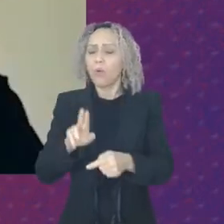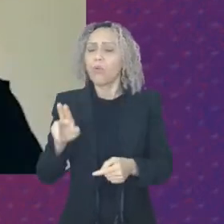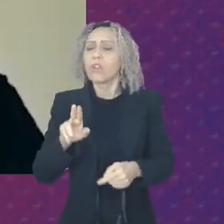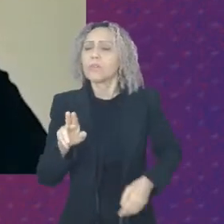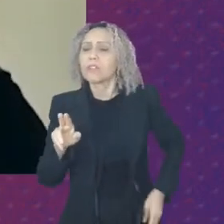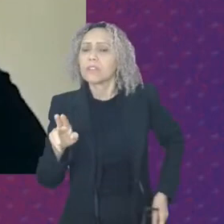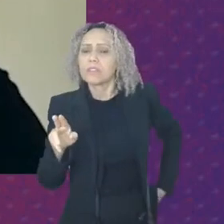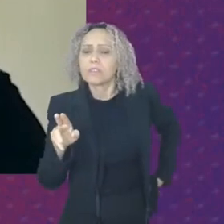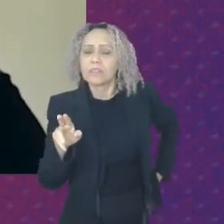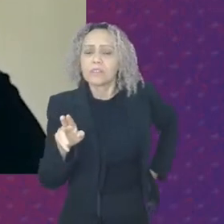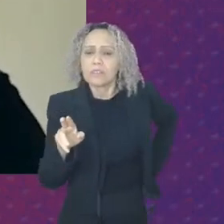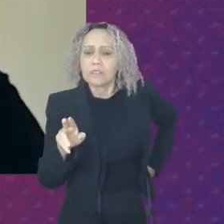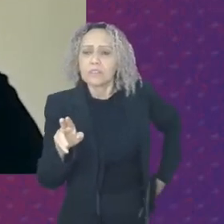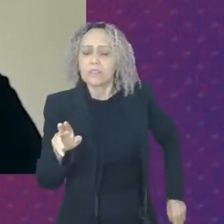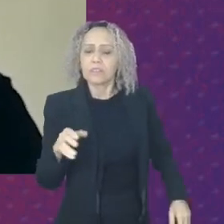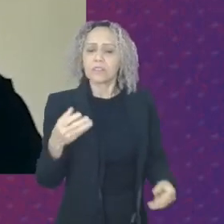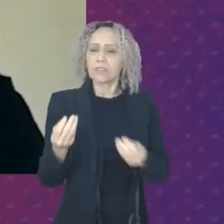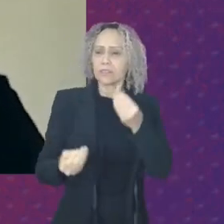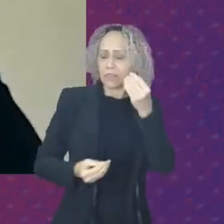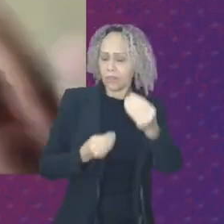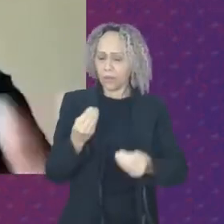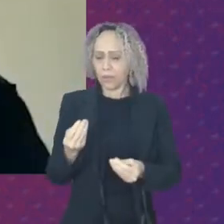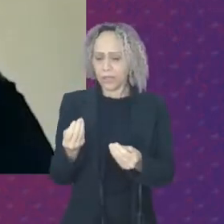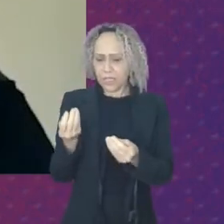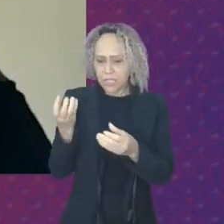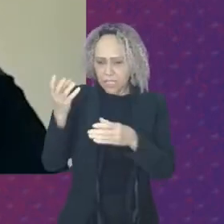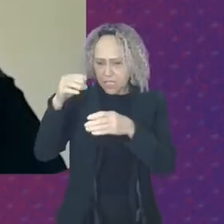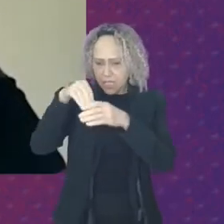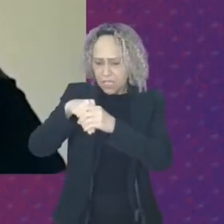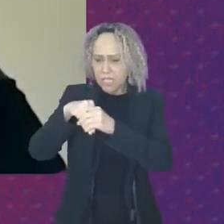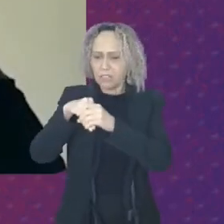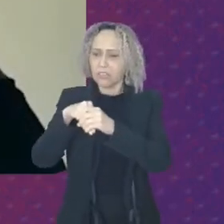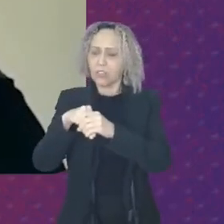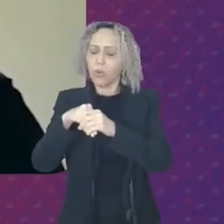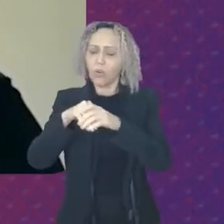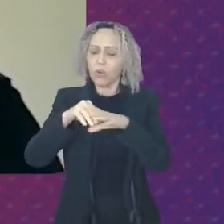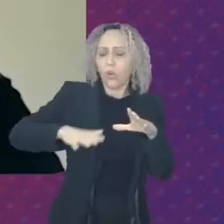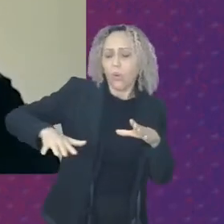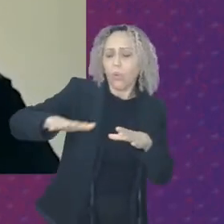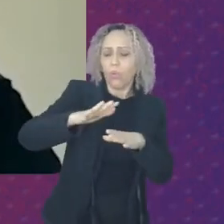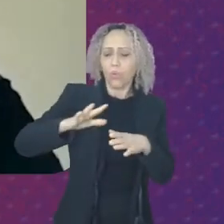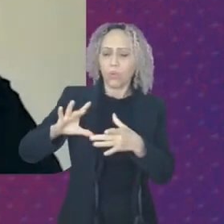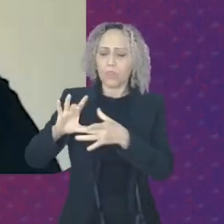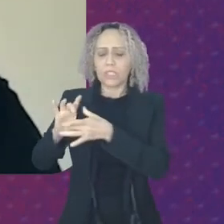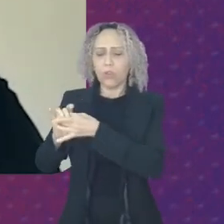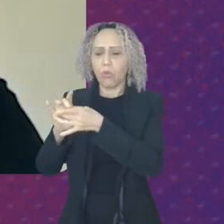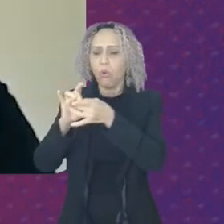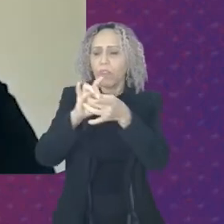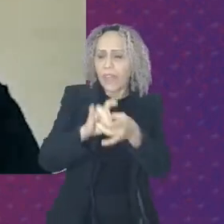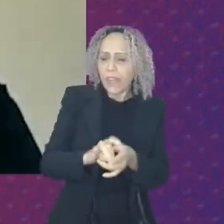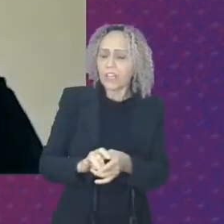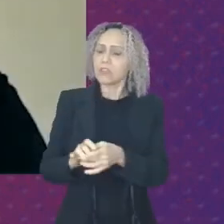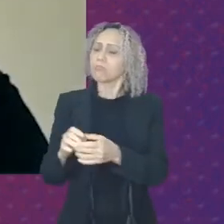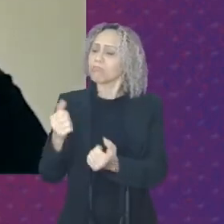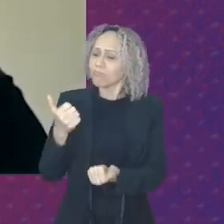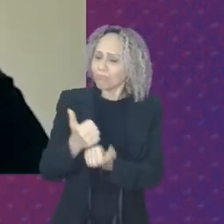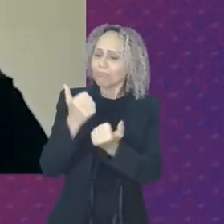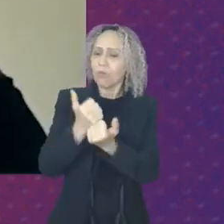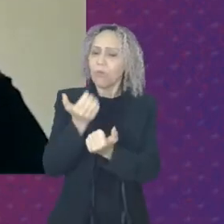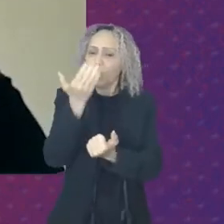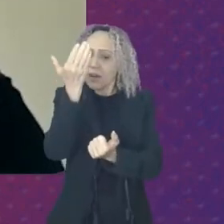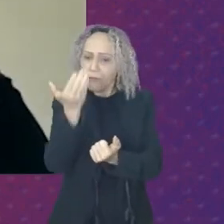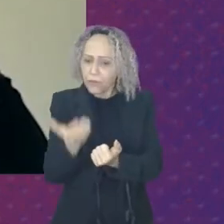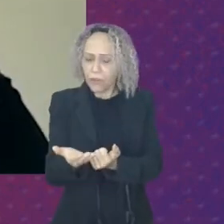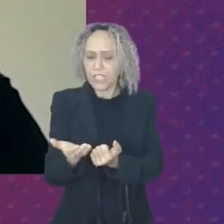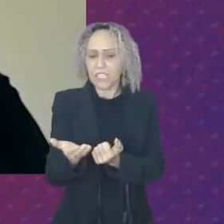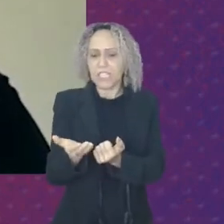dentro da sua gama, né, de artifícios e artefatos que contribuem na sua campanha, na sua pré-campanha, na sua